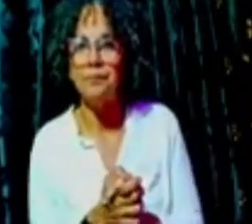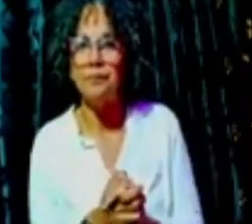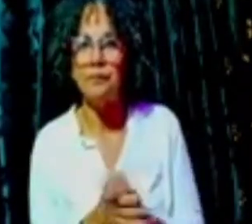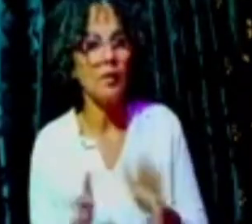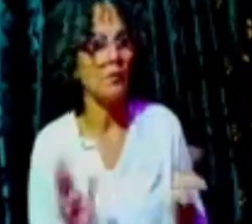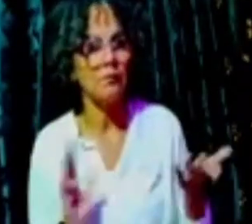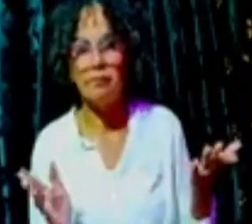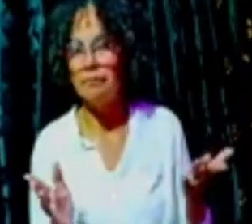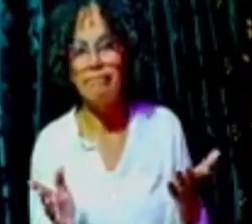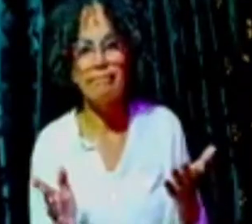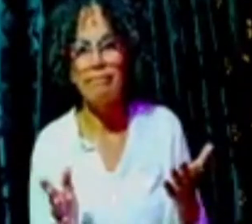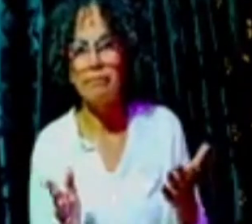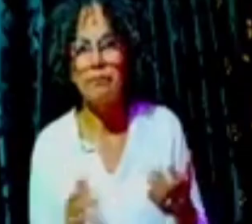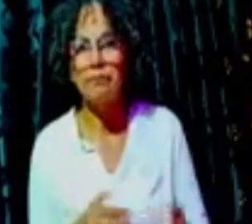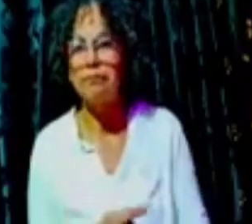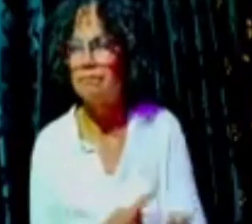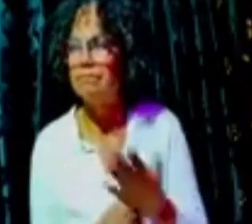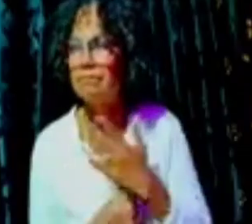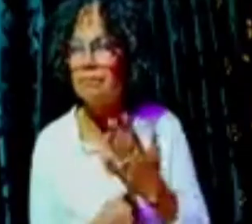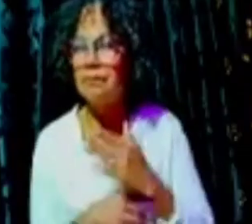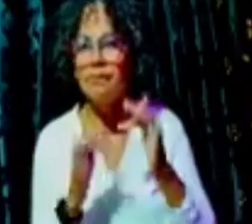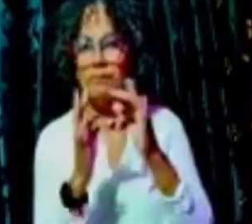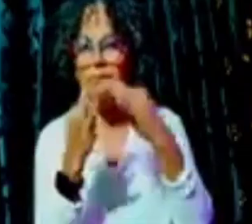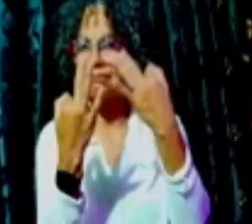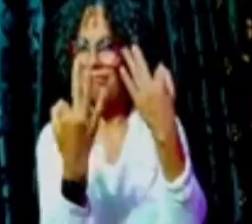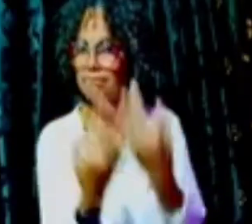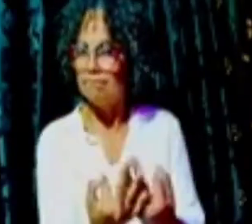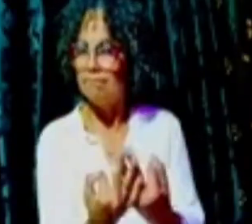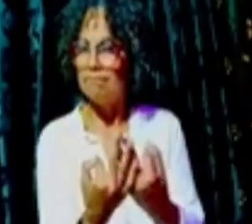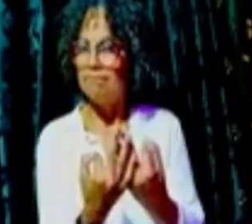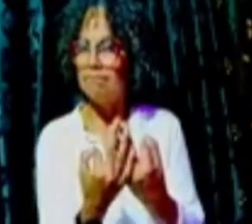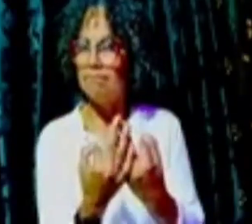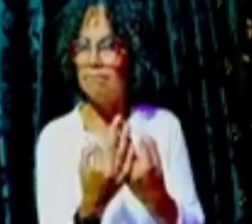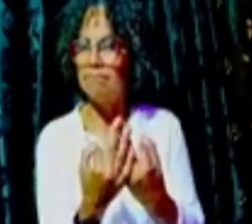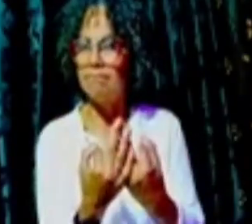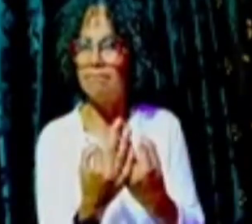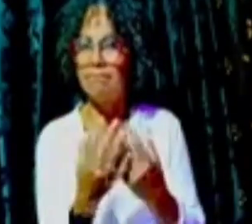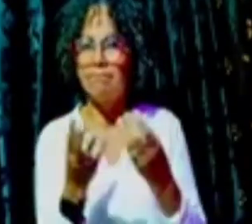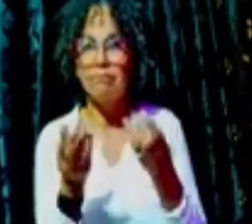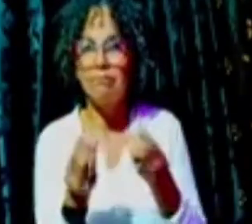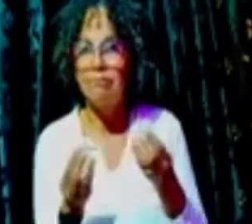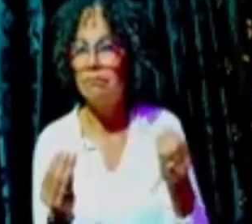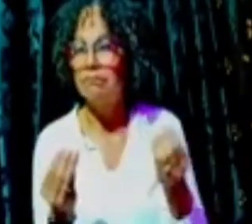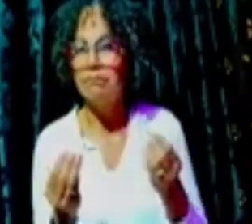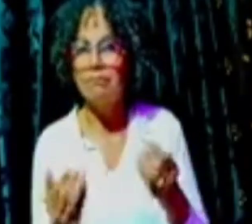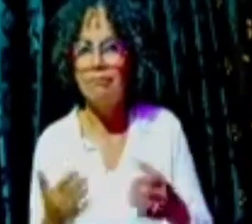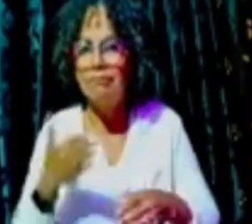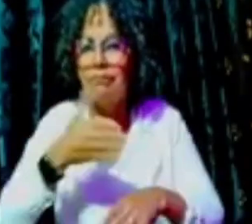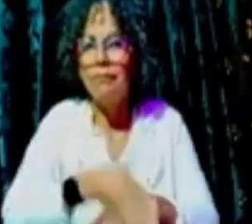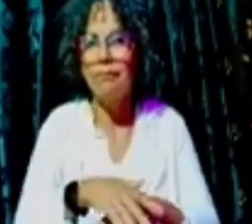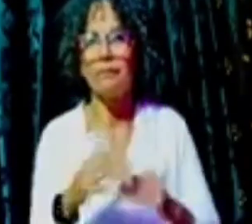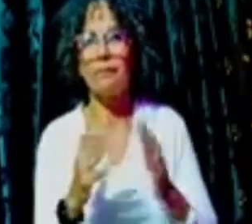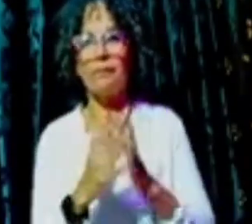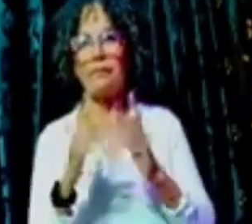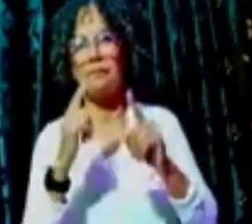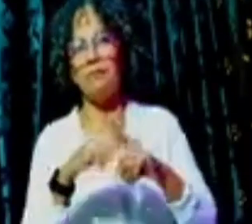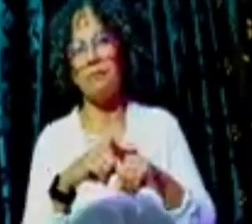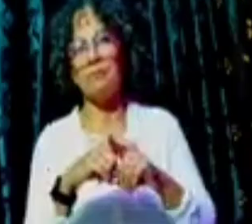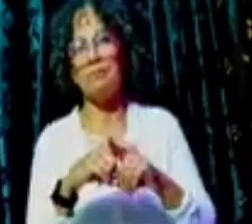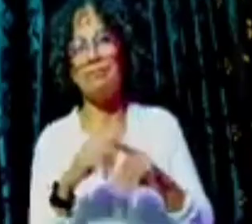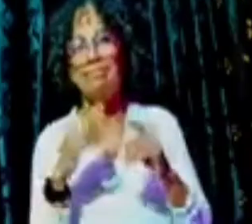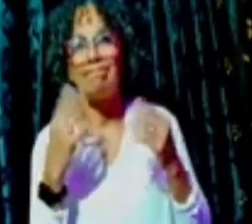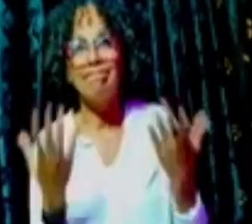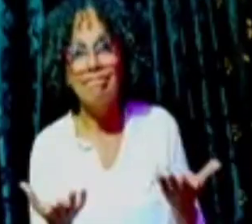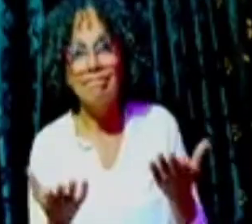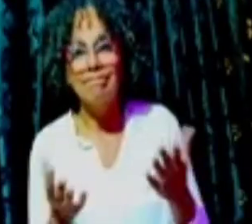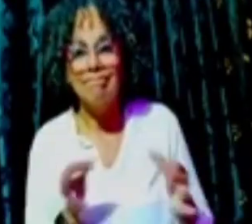falar de acolher as famílias. Porque muitas dessas famílias estão há muito tempo sem frequentar uma igreja. Por conta do despreparo,